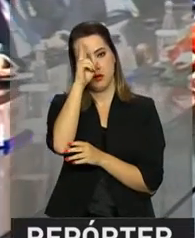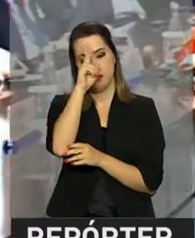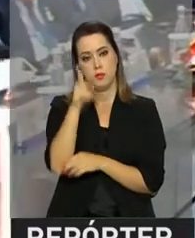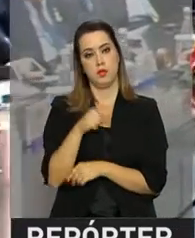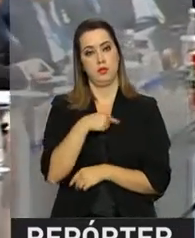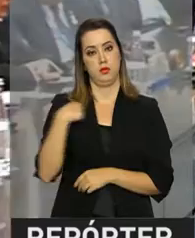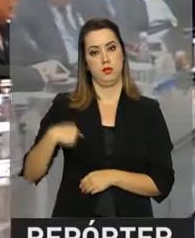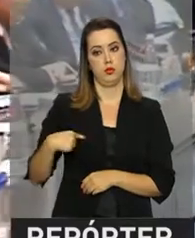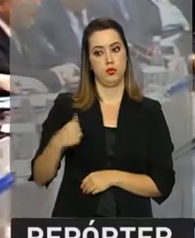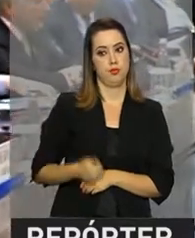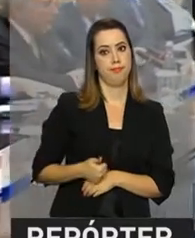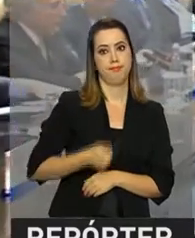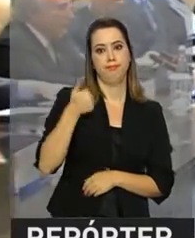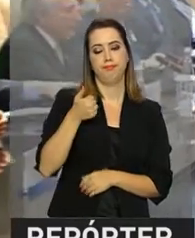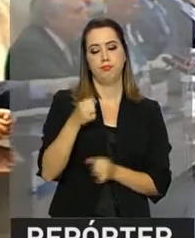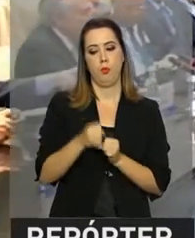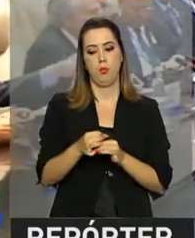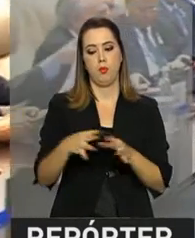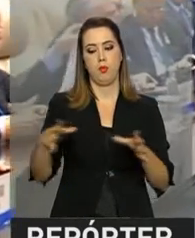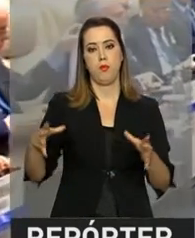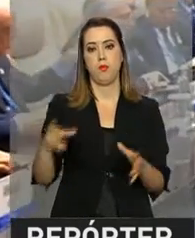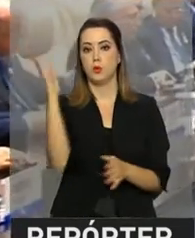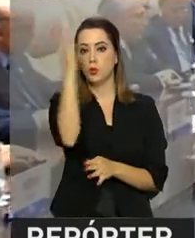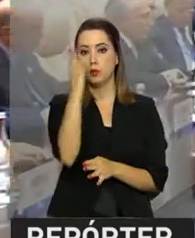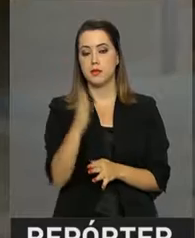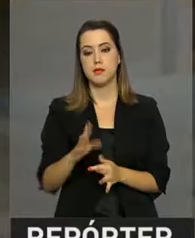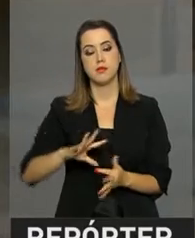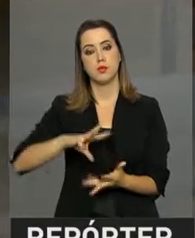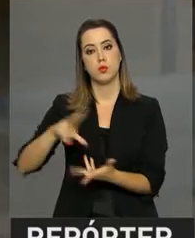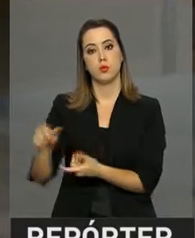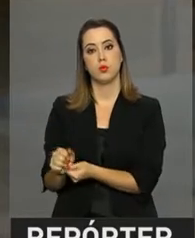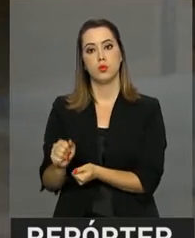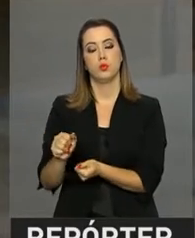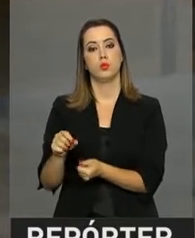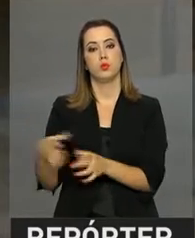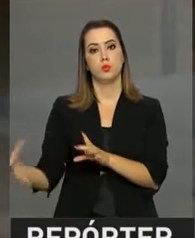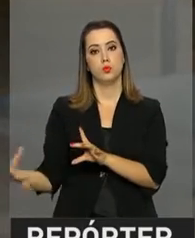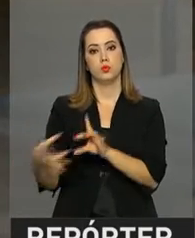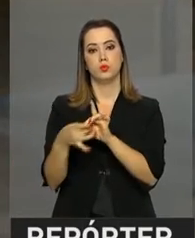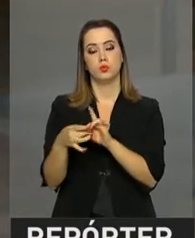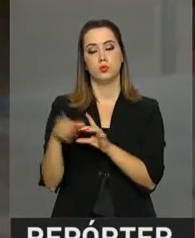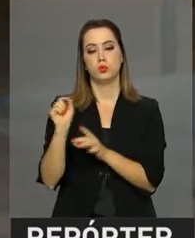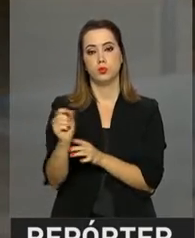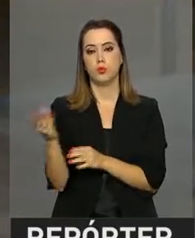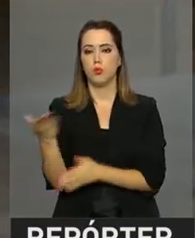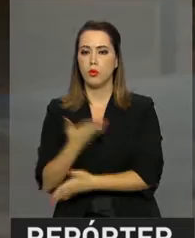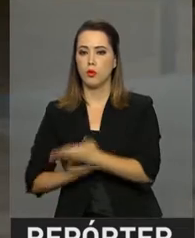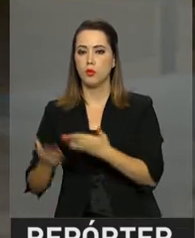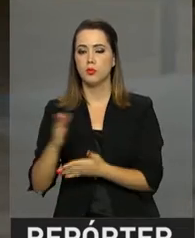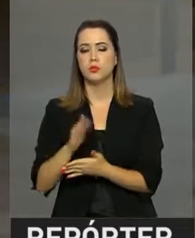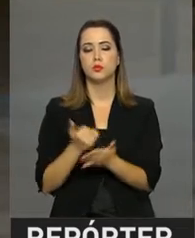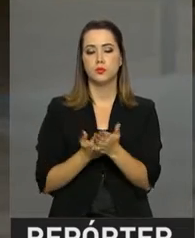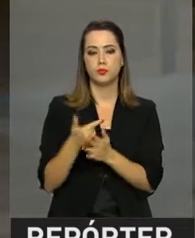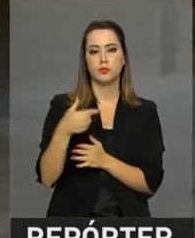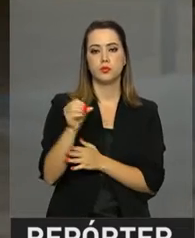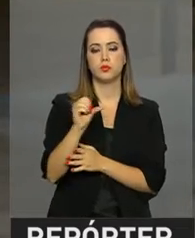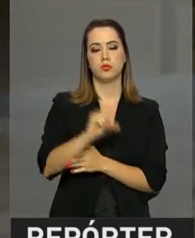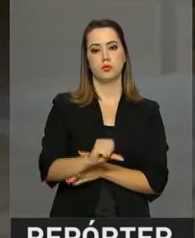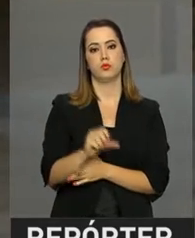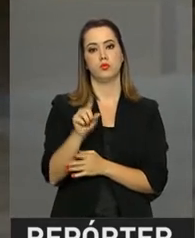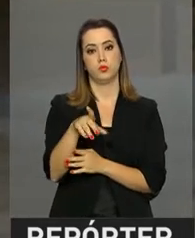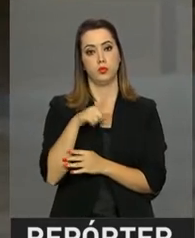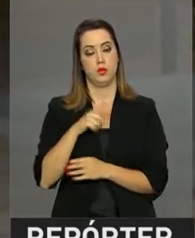o maior parceiro comercial do Brasil no mundo desde 2009. Em Hangzhou, o presidente Michel Temer ainda